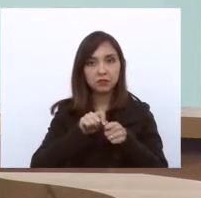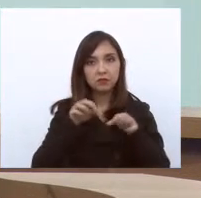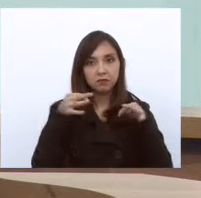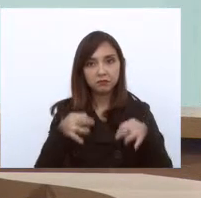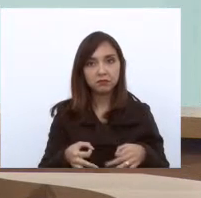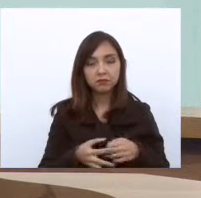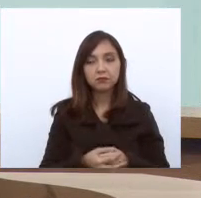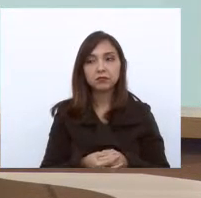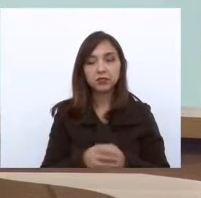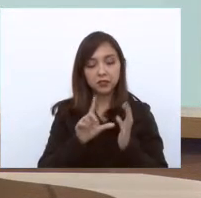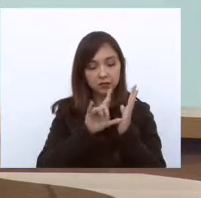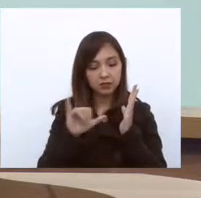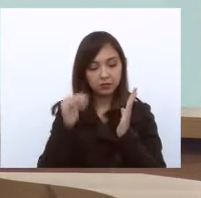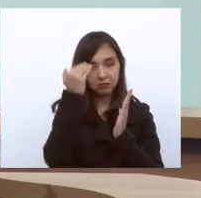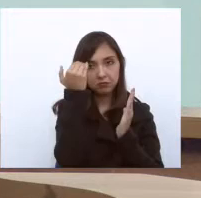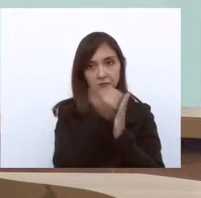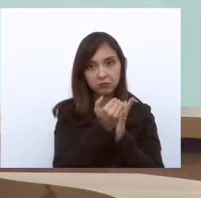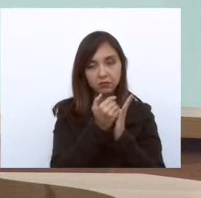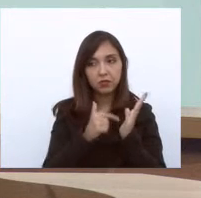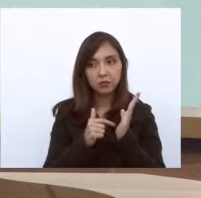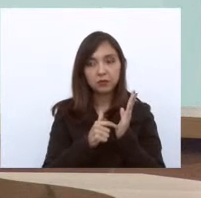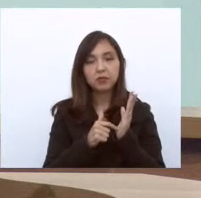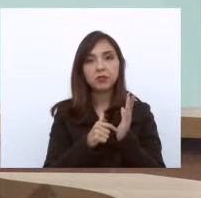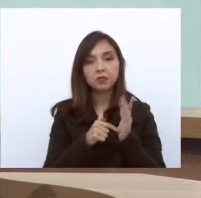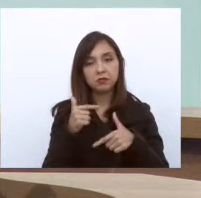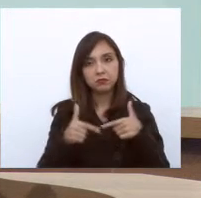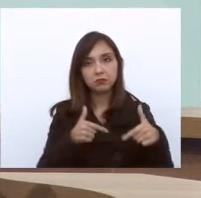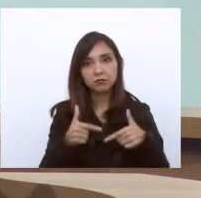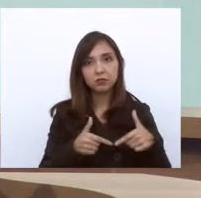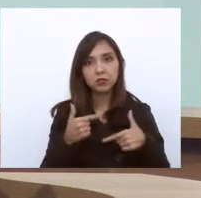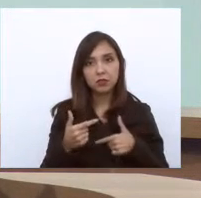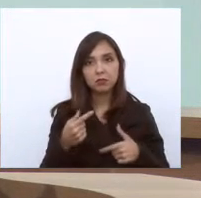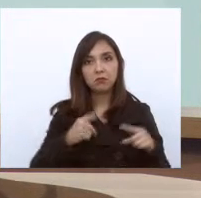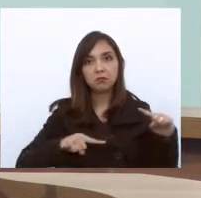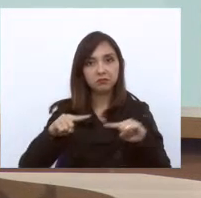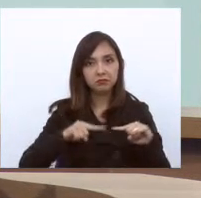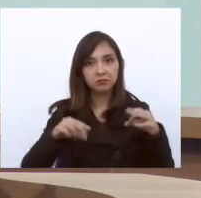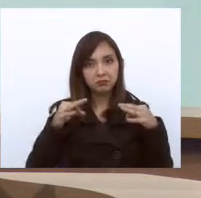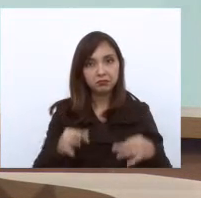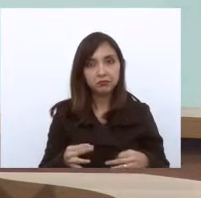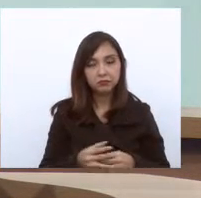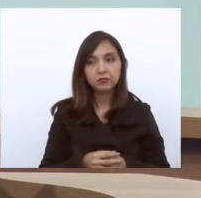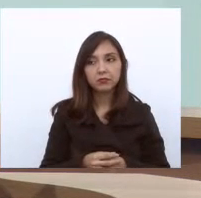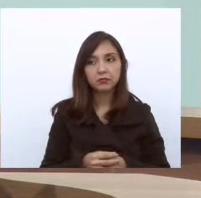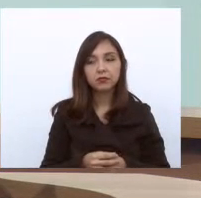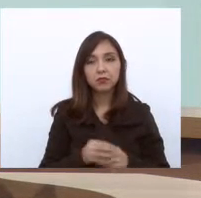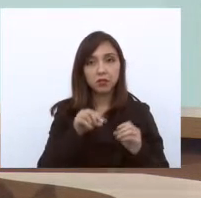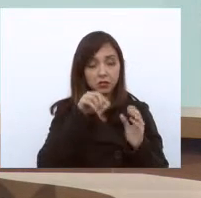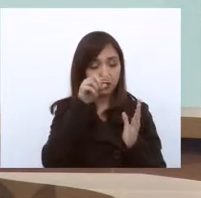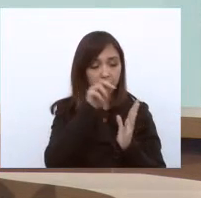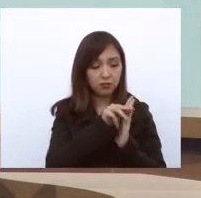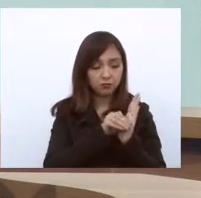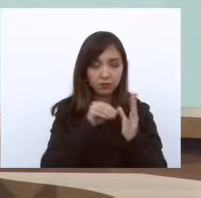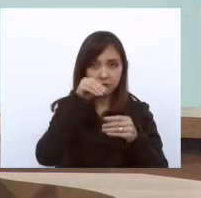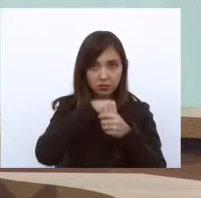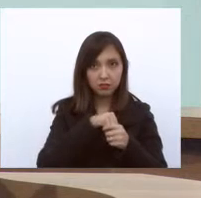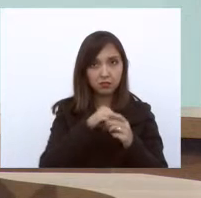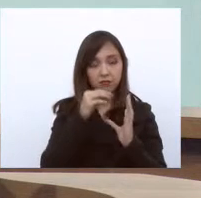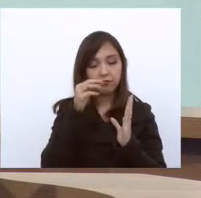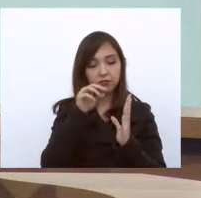cumprir as leis e exercer meu mandato dentro dos princípios da